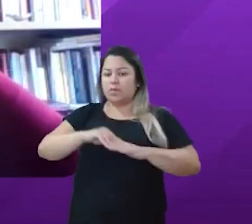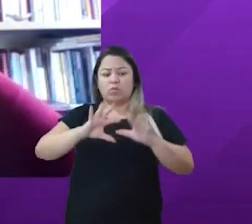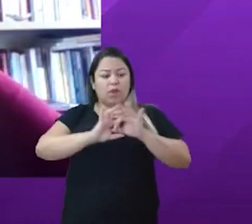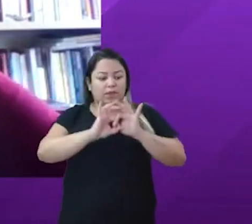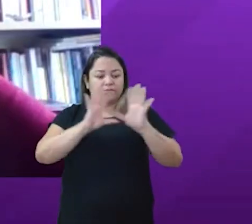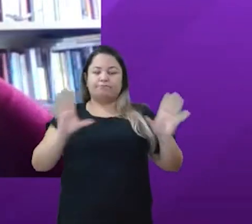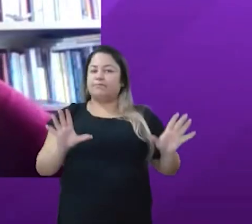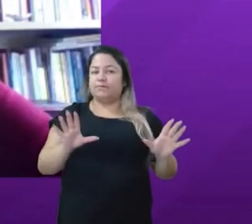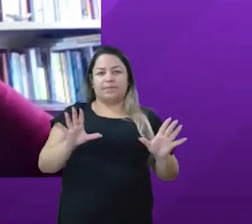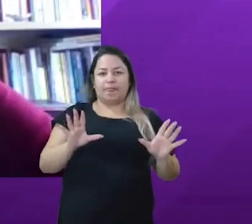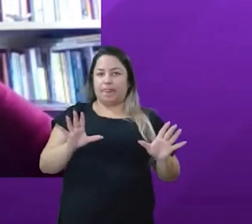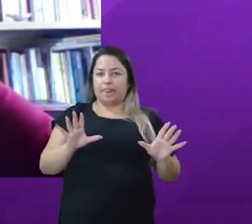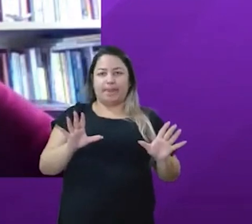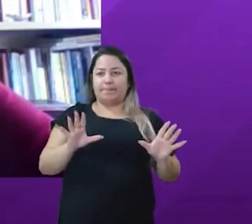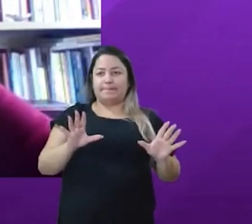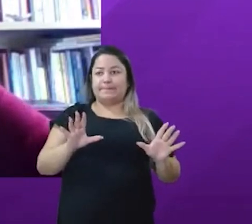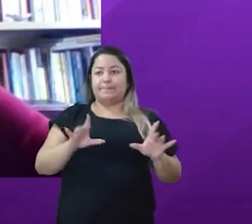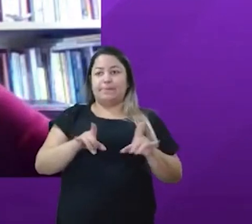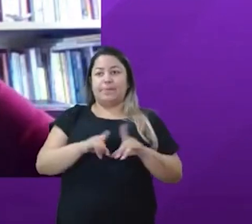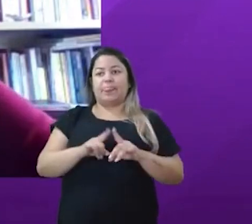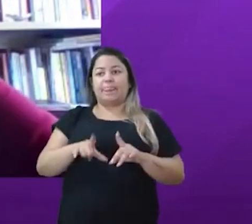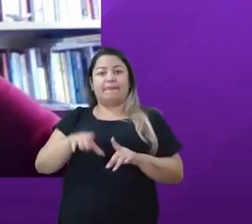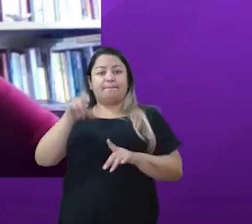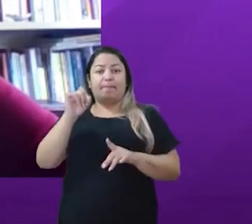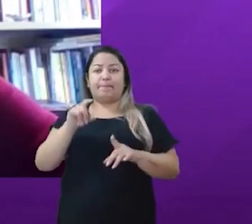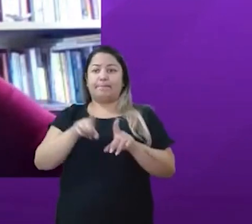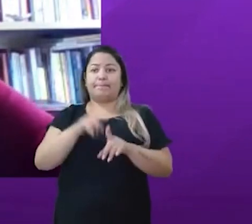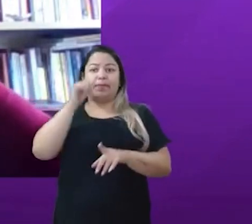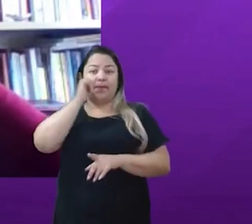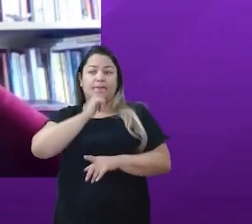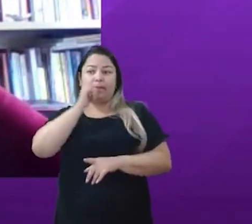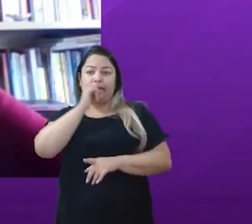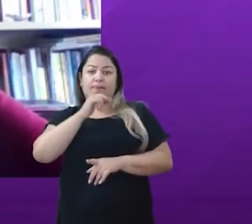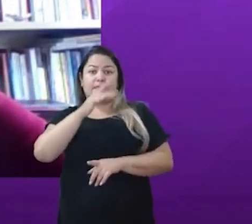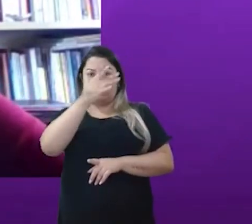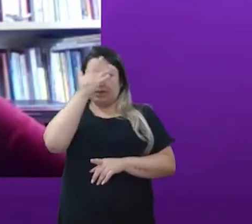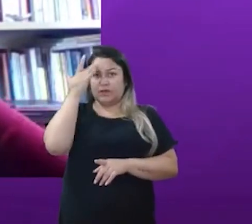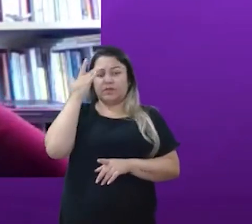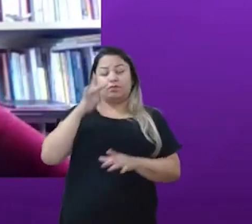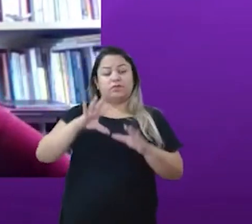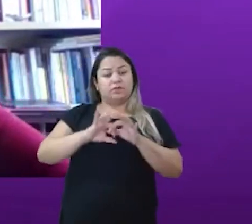liberdade. Não é liberdade de escolha, não dava às mulheres a liberdade de escolha.